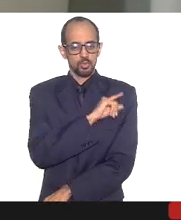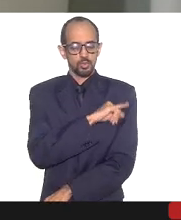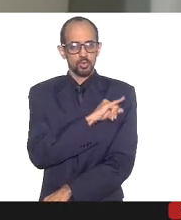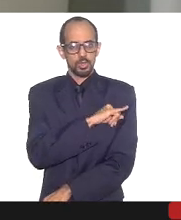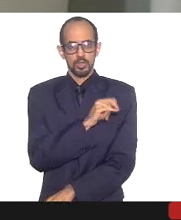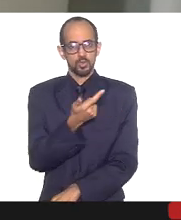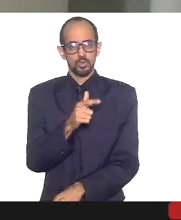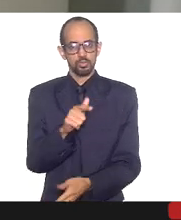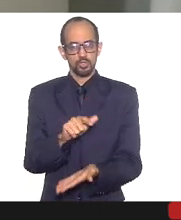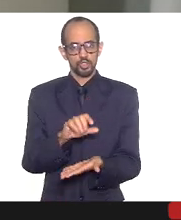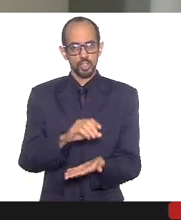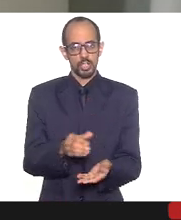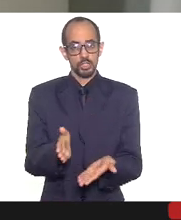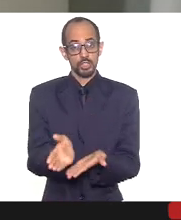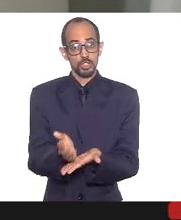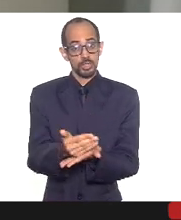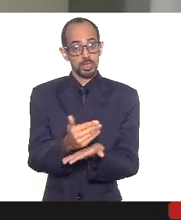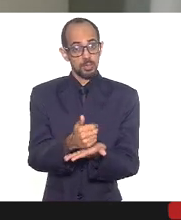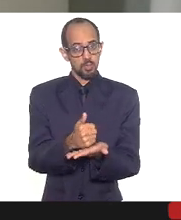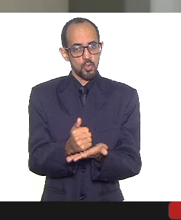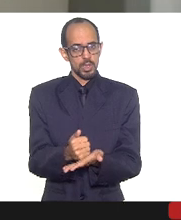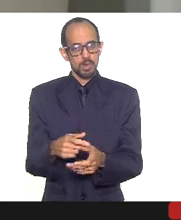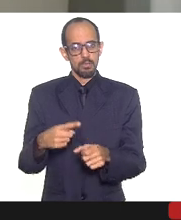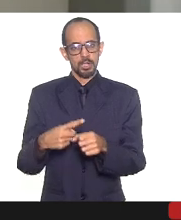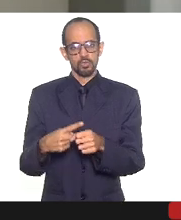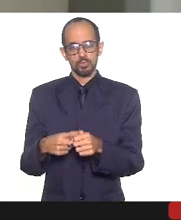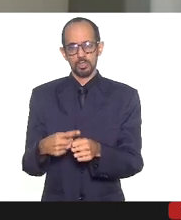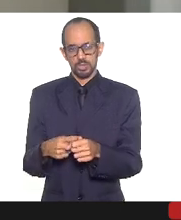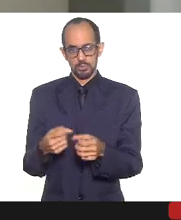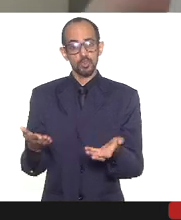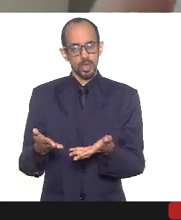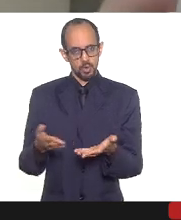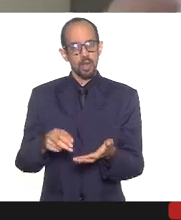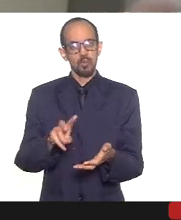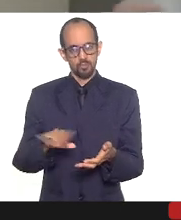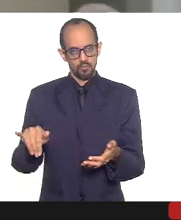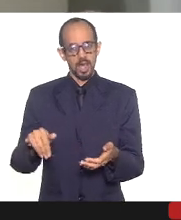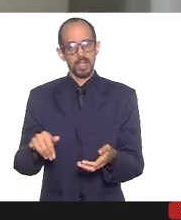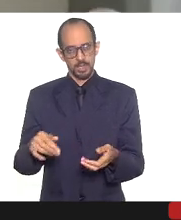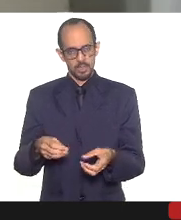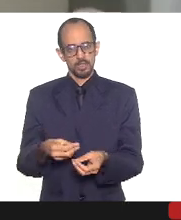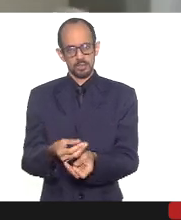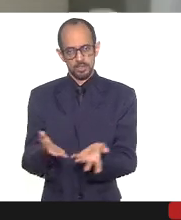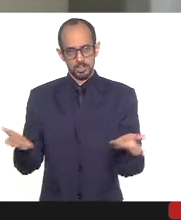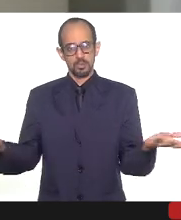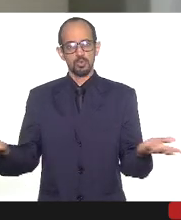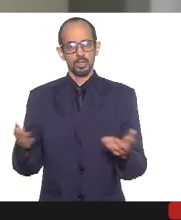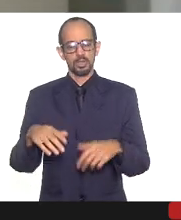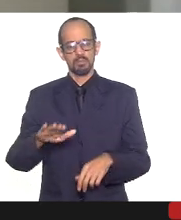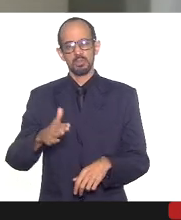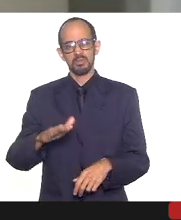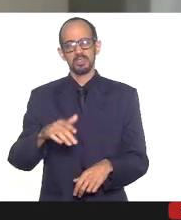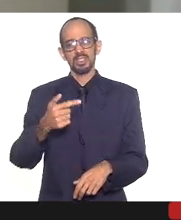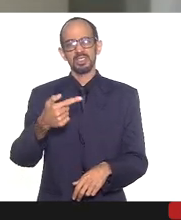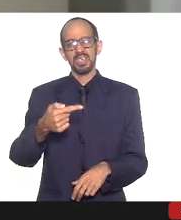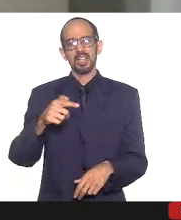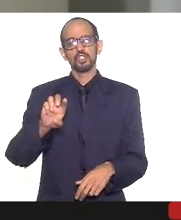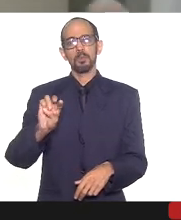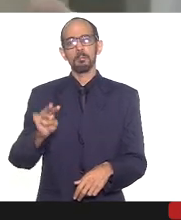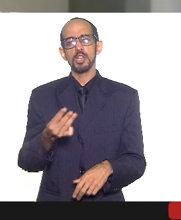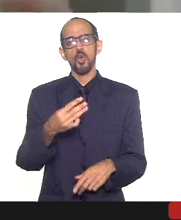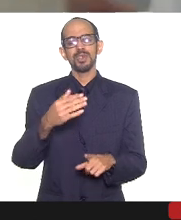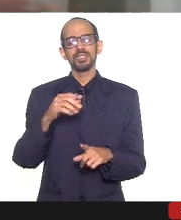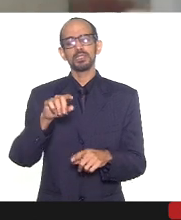municípios, e agora está repassando. Dos 7 milhões e meio, aproximadamente,